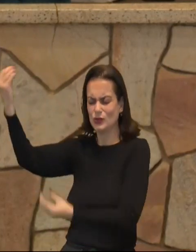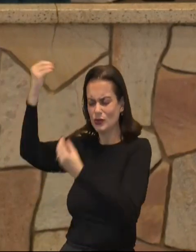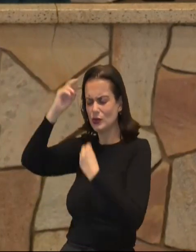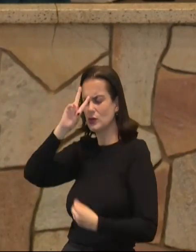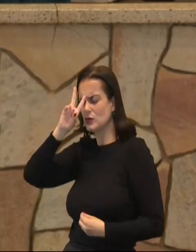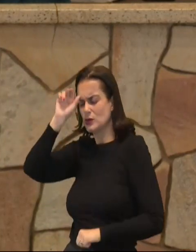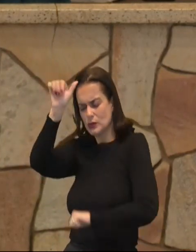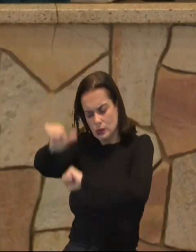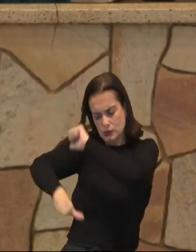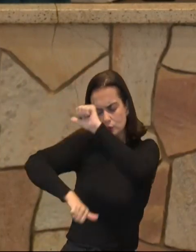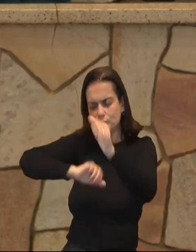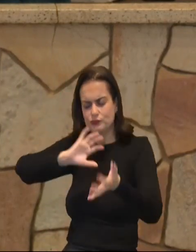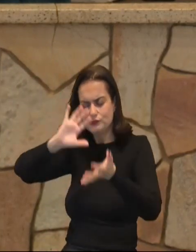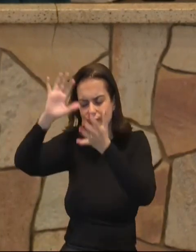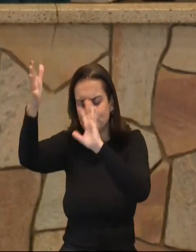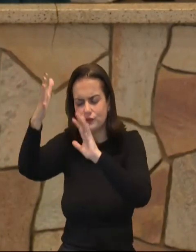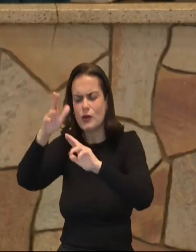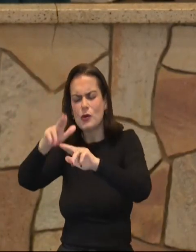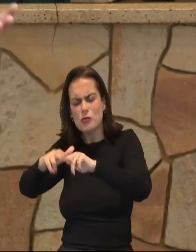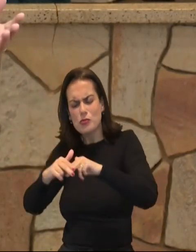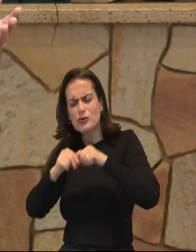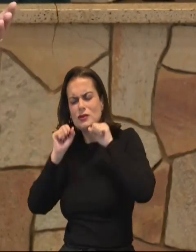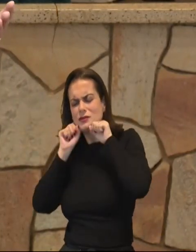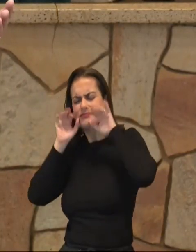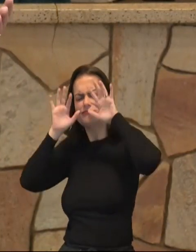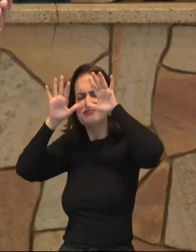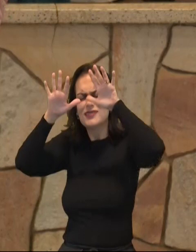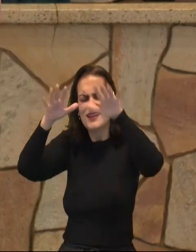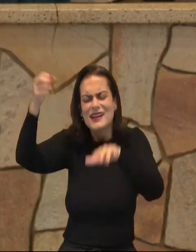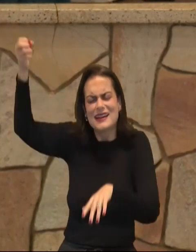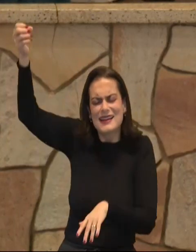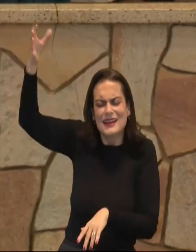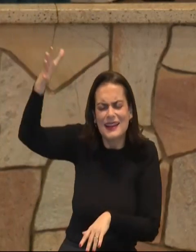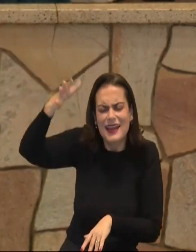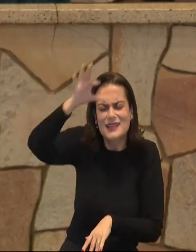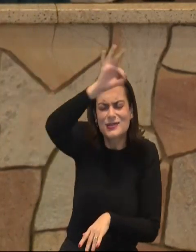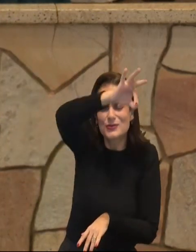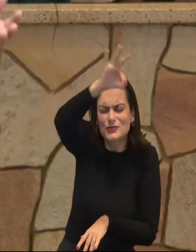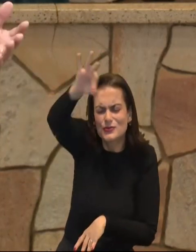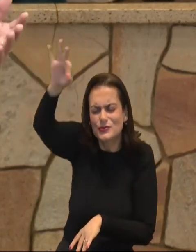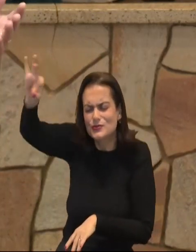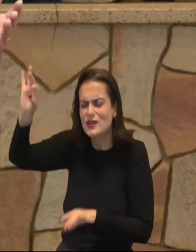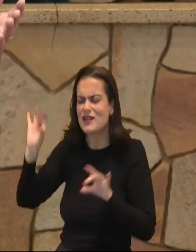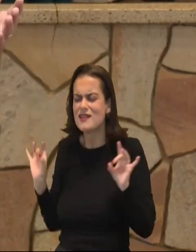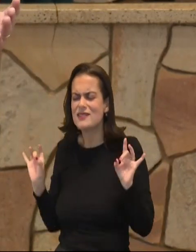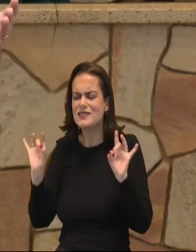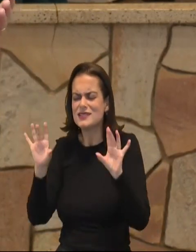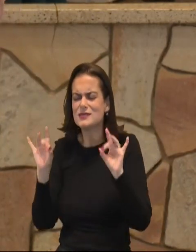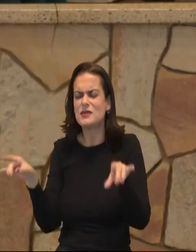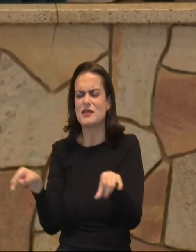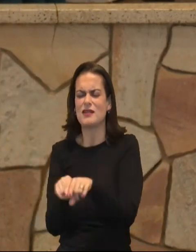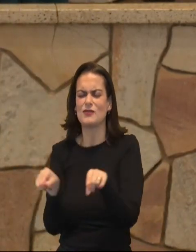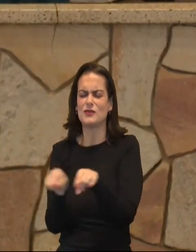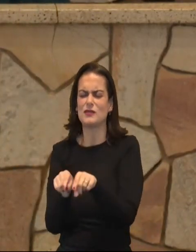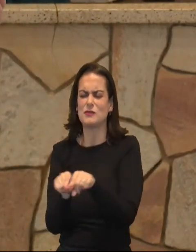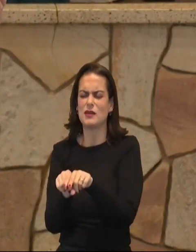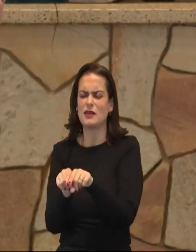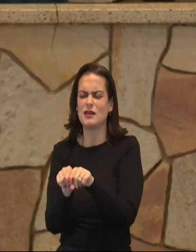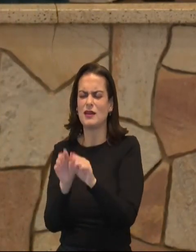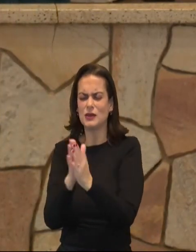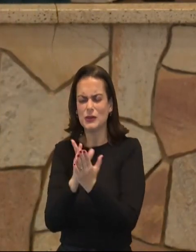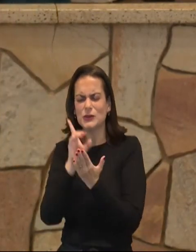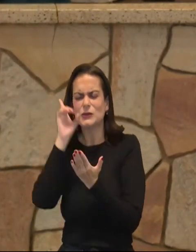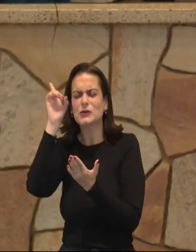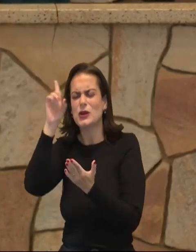fortalece, Senhor. Por isso, Deus, derrama graça sobre nós, e de maneira muito especial, por força da Tua